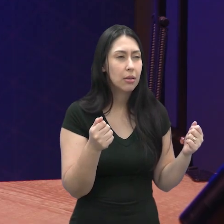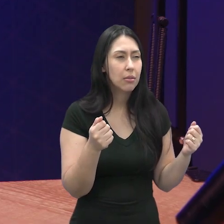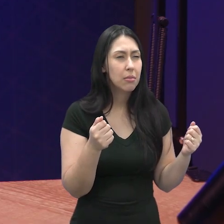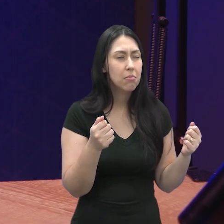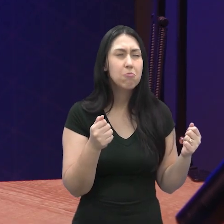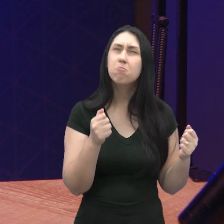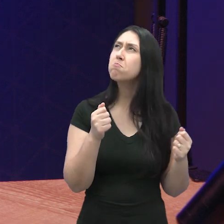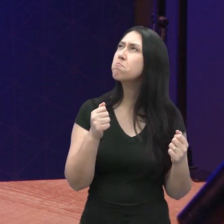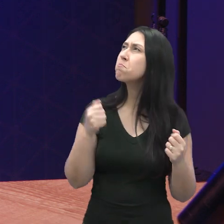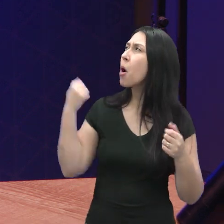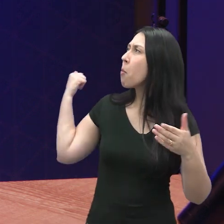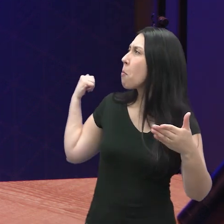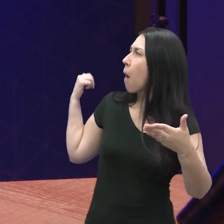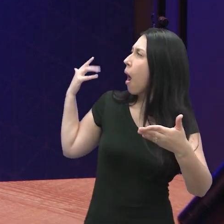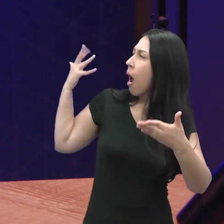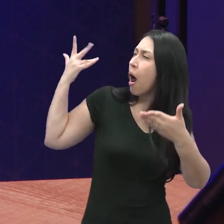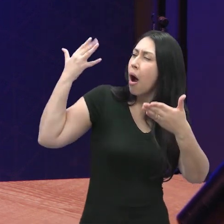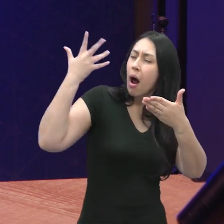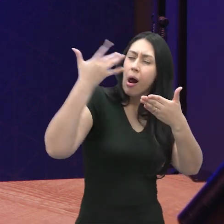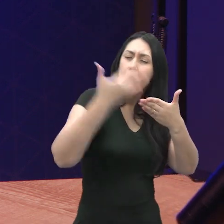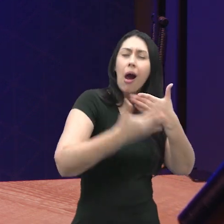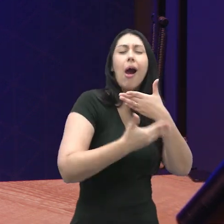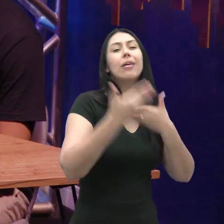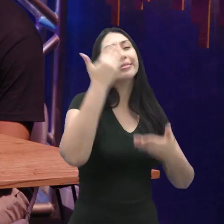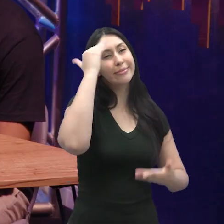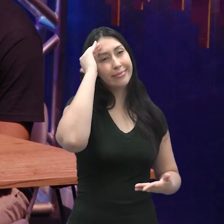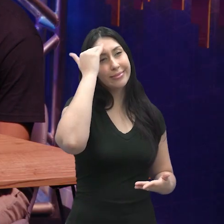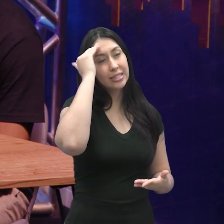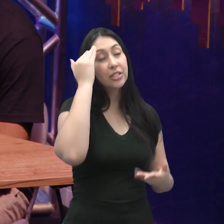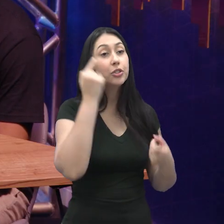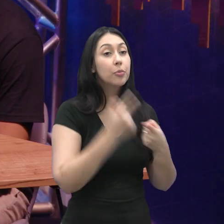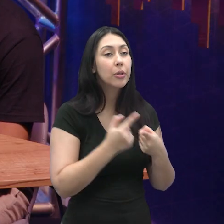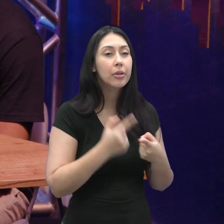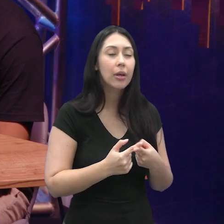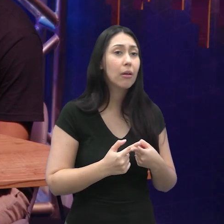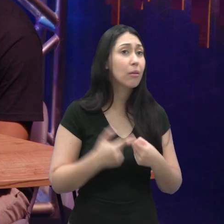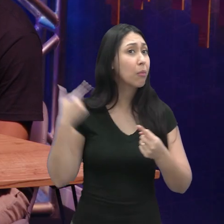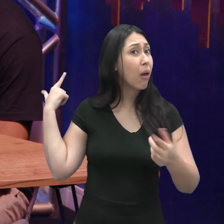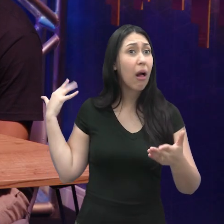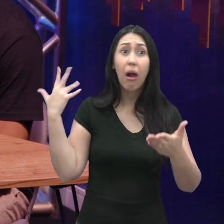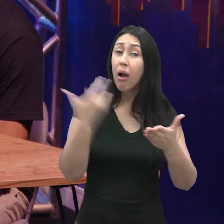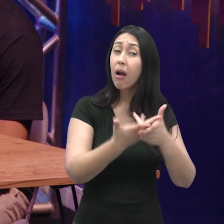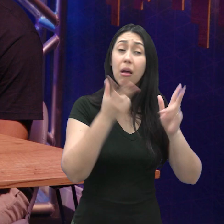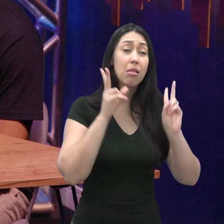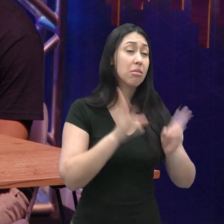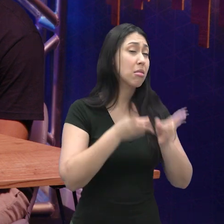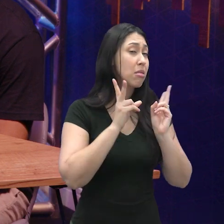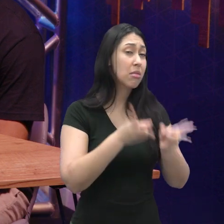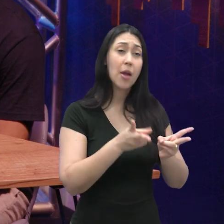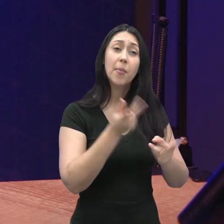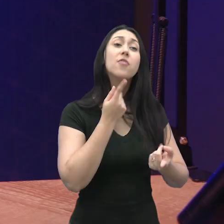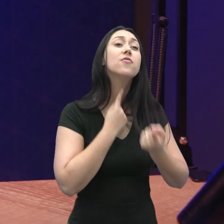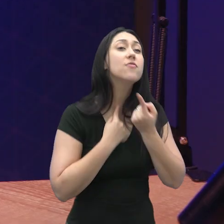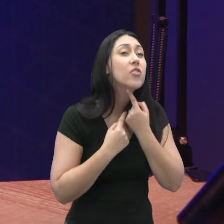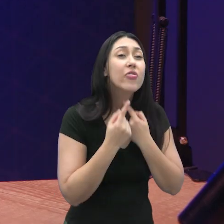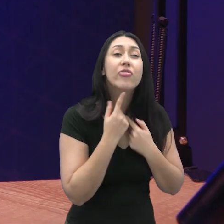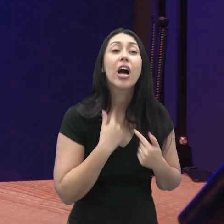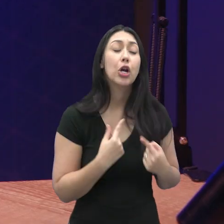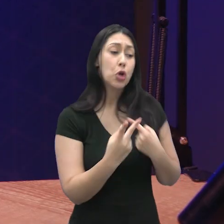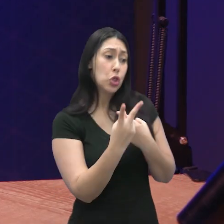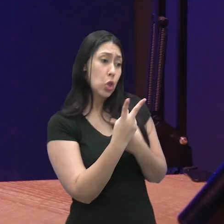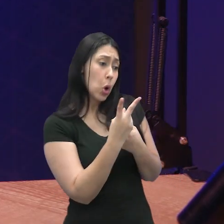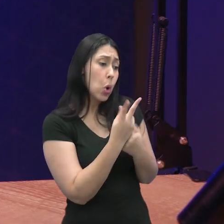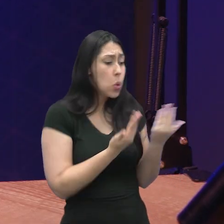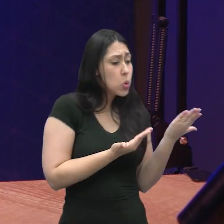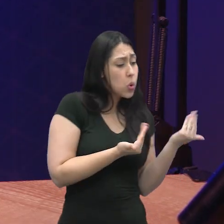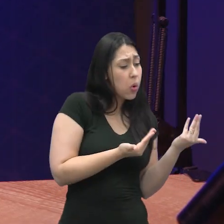para a história, a gente consegue atestar porque a gente é assim, né? Porque a gente sempre foi assim. Ao longo da história, esse sentimento de se